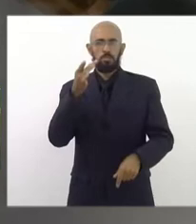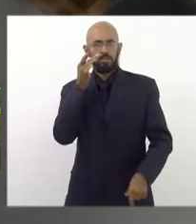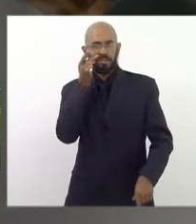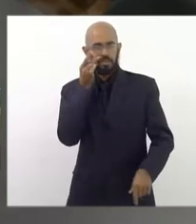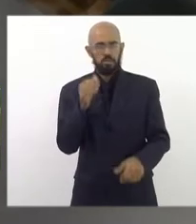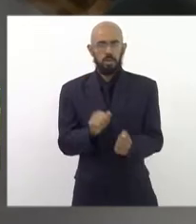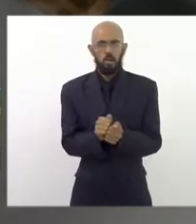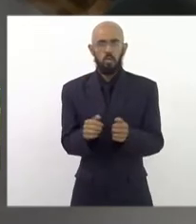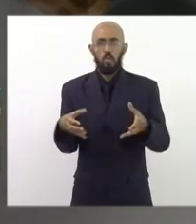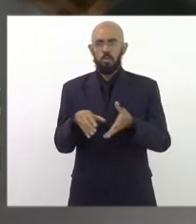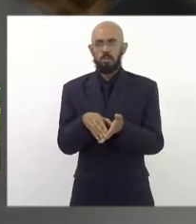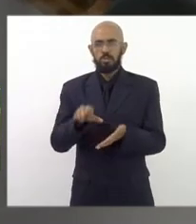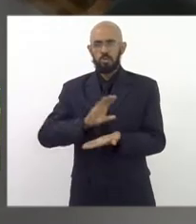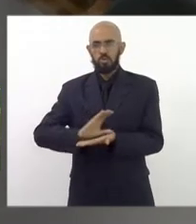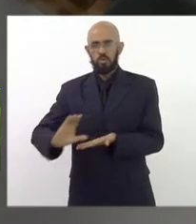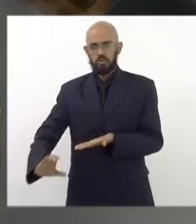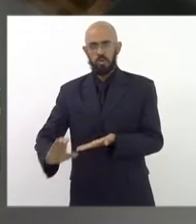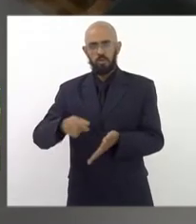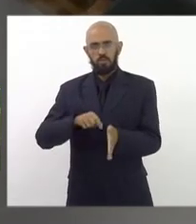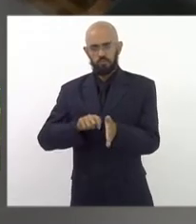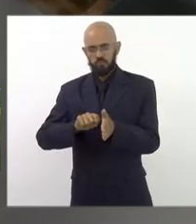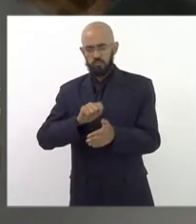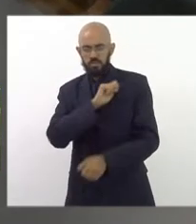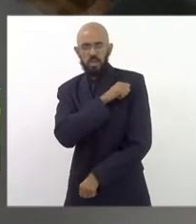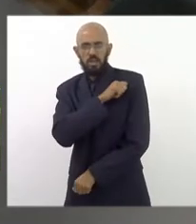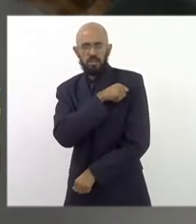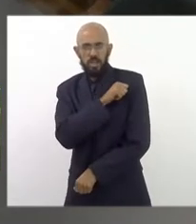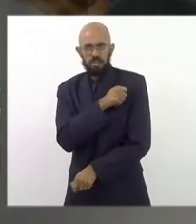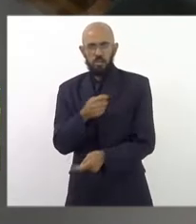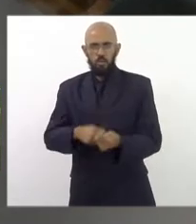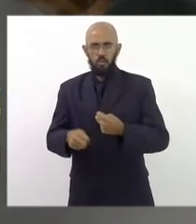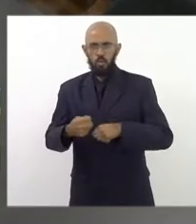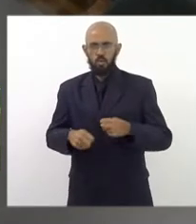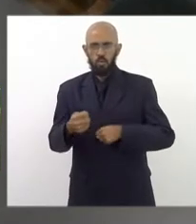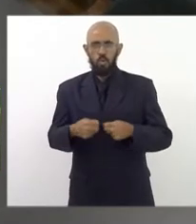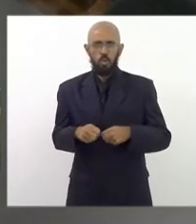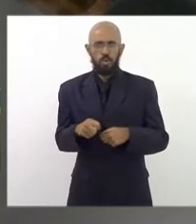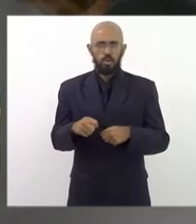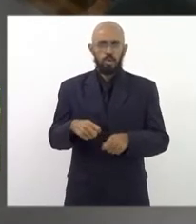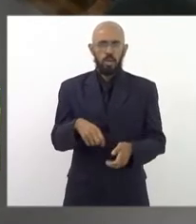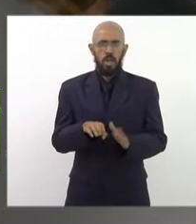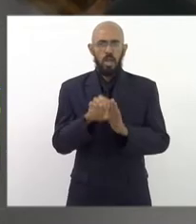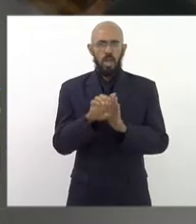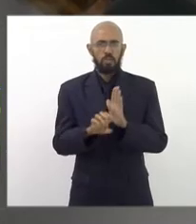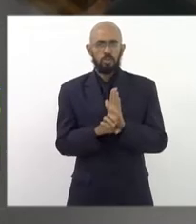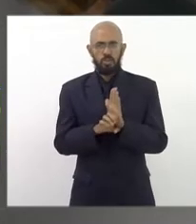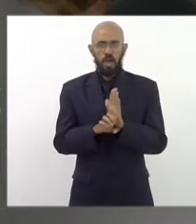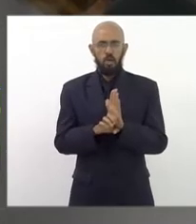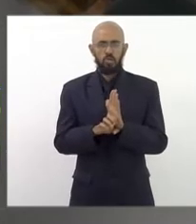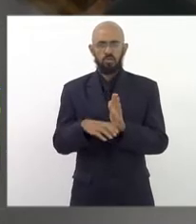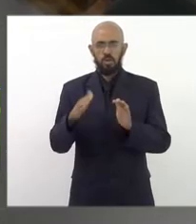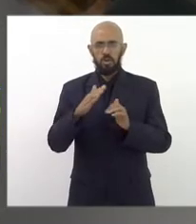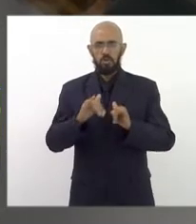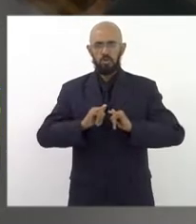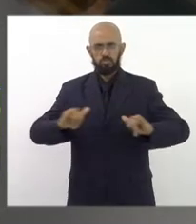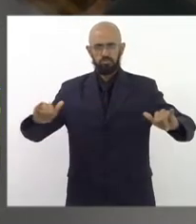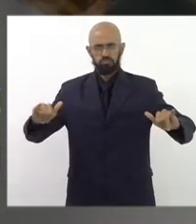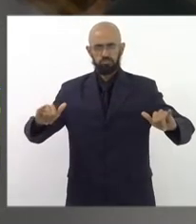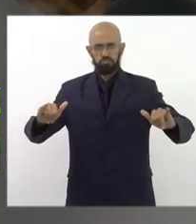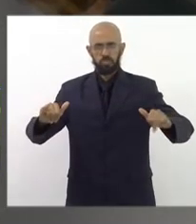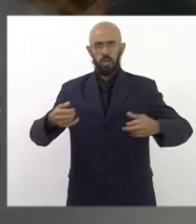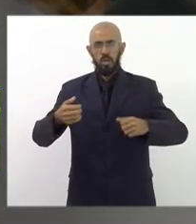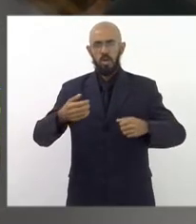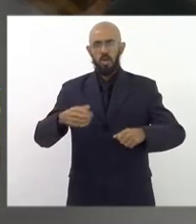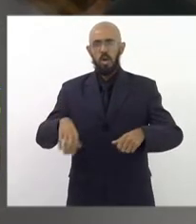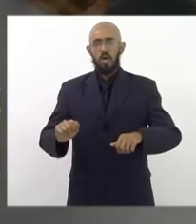Comissão de Orçamento, Finanças, Fiscalização Financeira e Controle. Edital de convocação. Convoco,